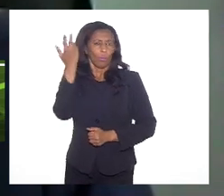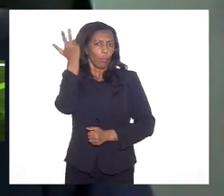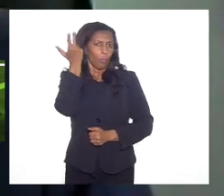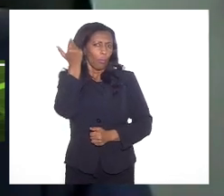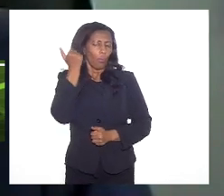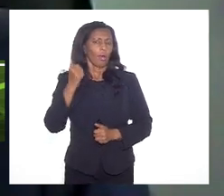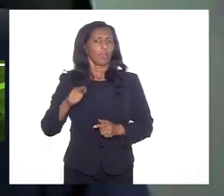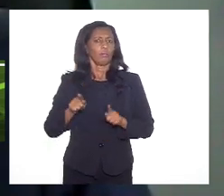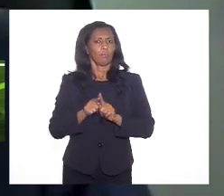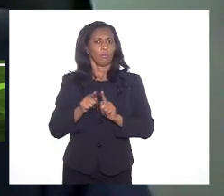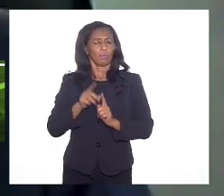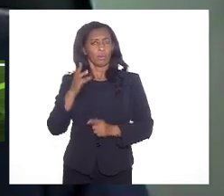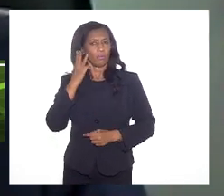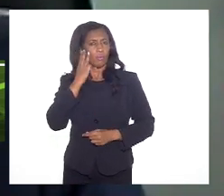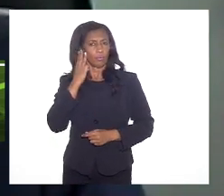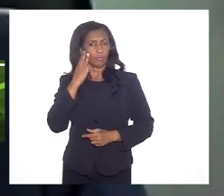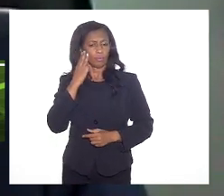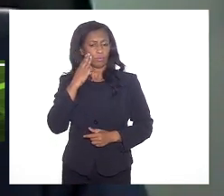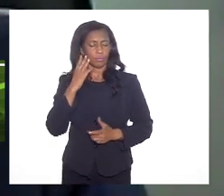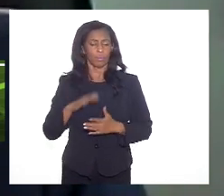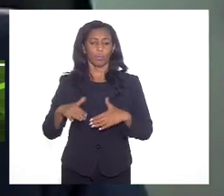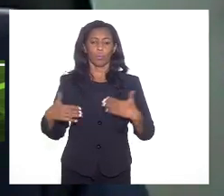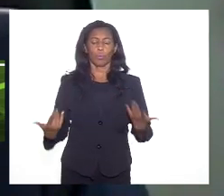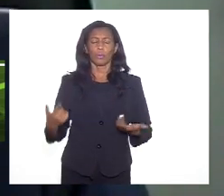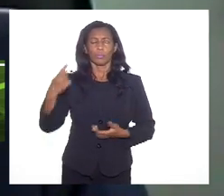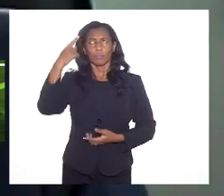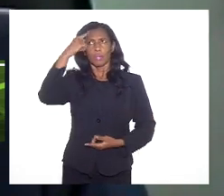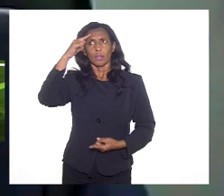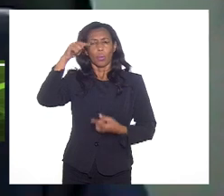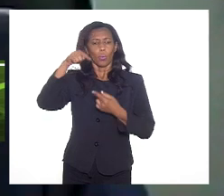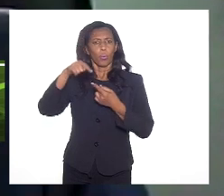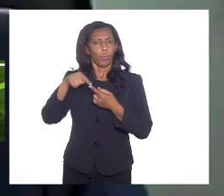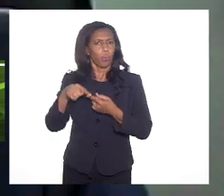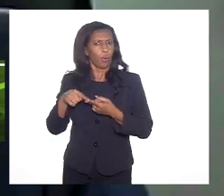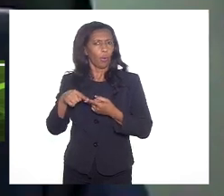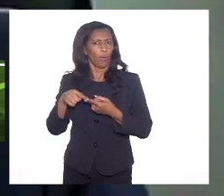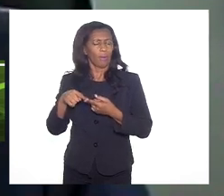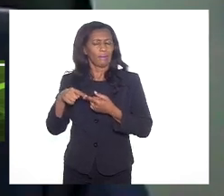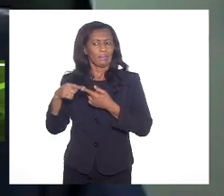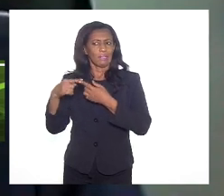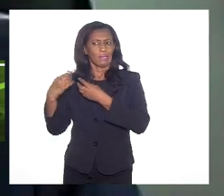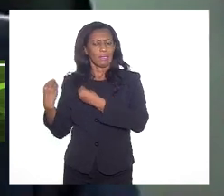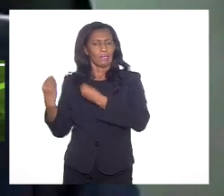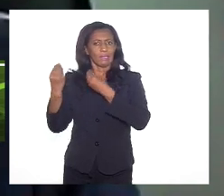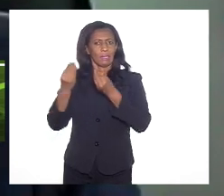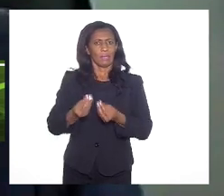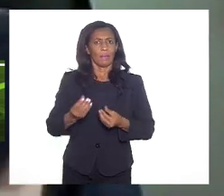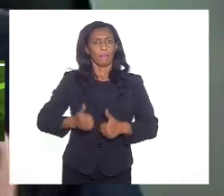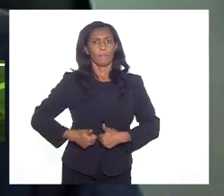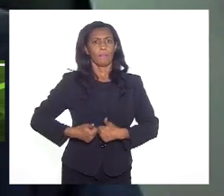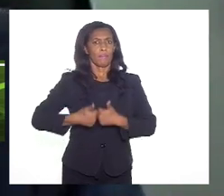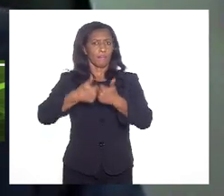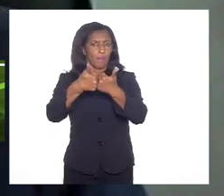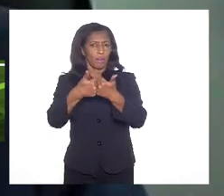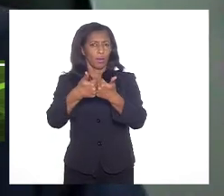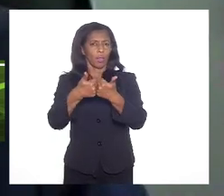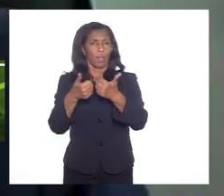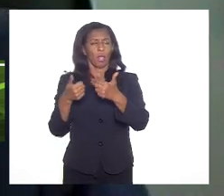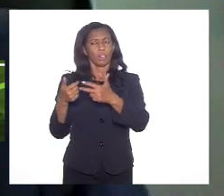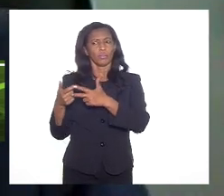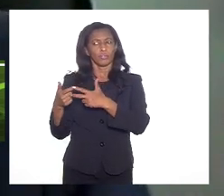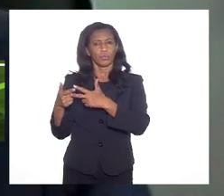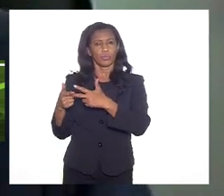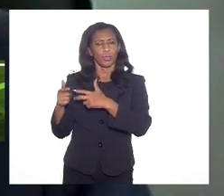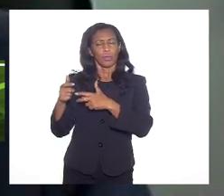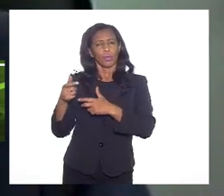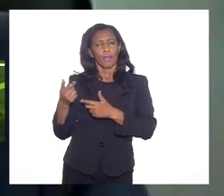e do deputado Valdeque Carneiro, quando pensamos aí em reposição e melhores condições financeiras